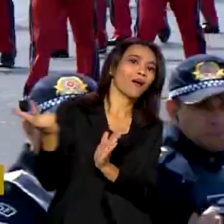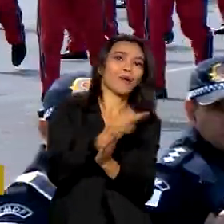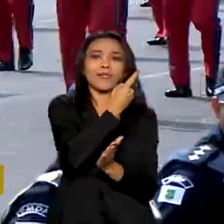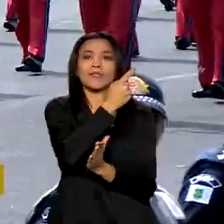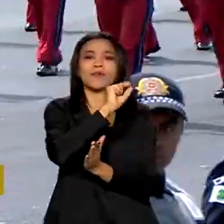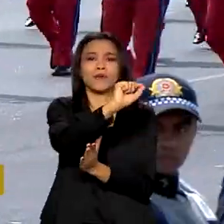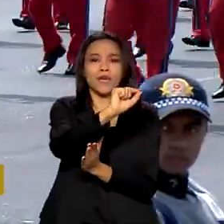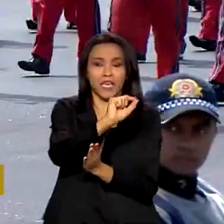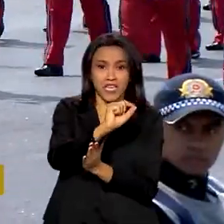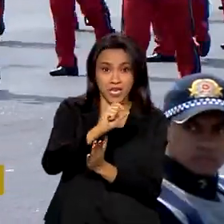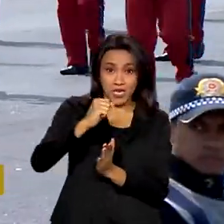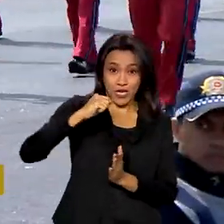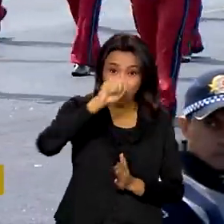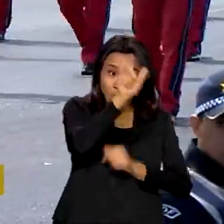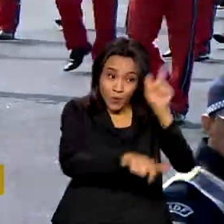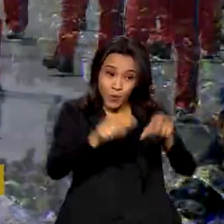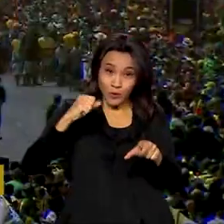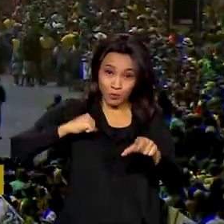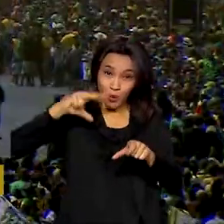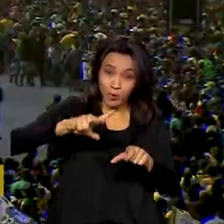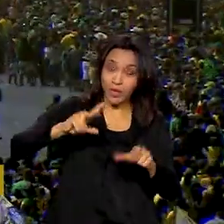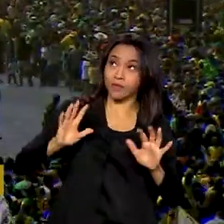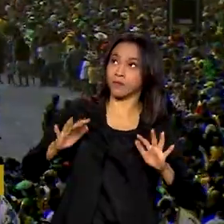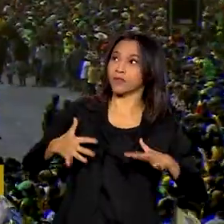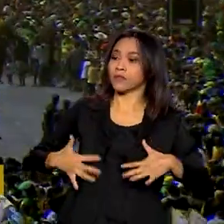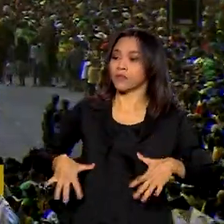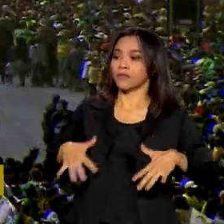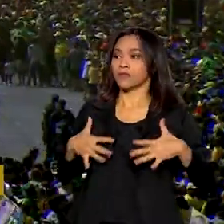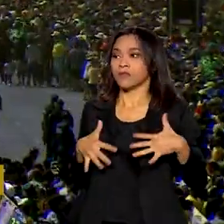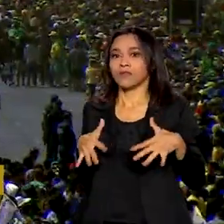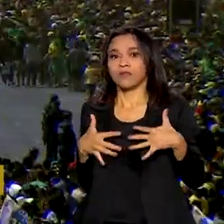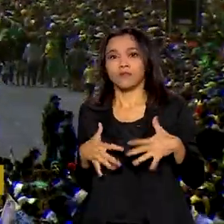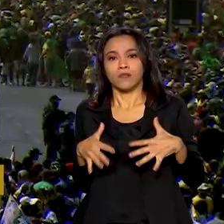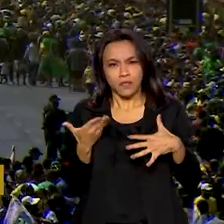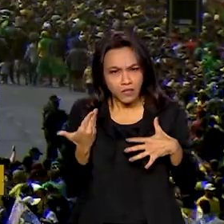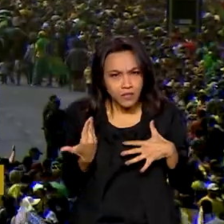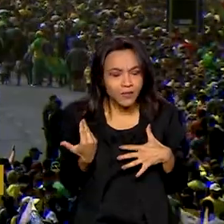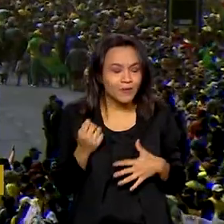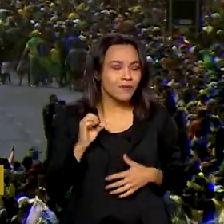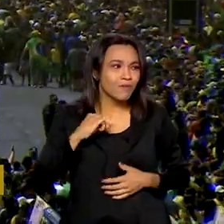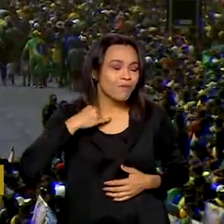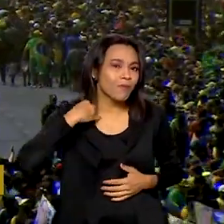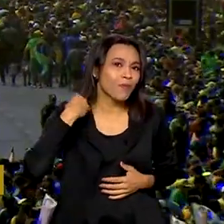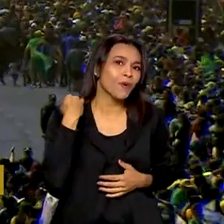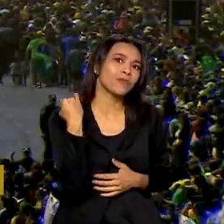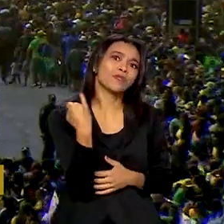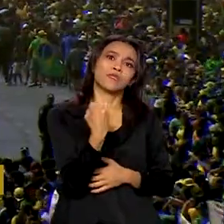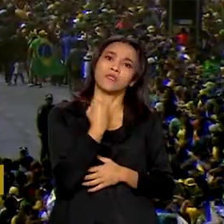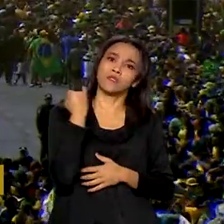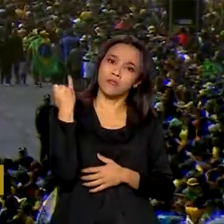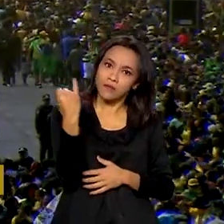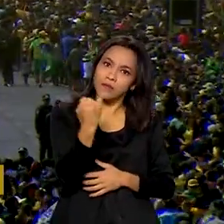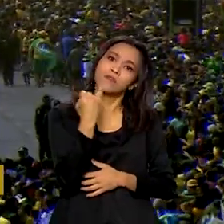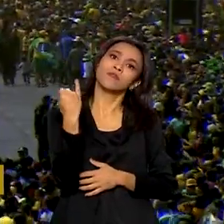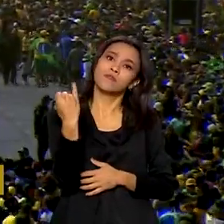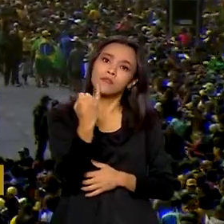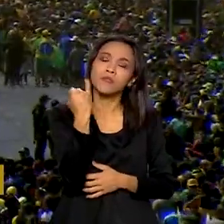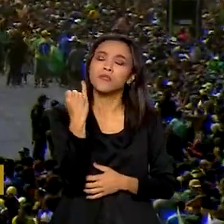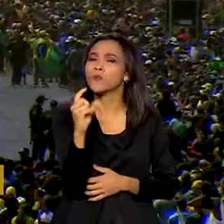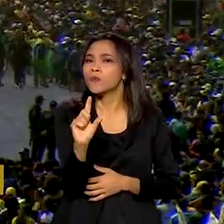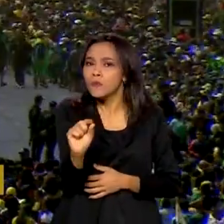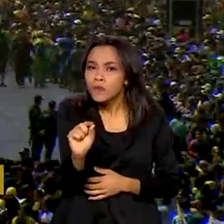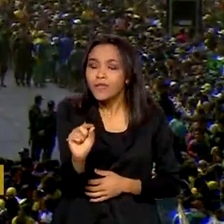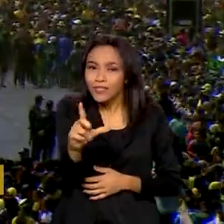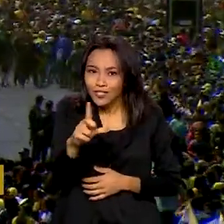portugueses baixassem armas. Então a gente vê a importância da dissuasão, da contribuição para a dissuasão de ter